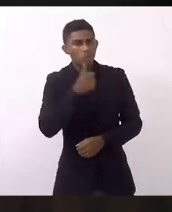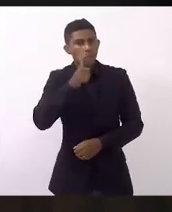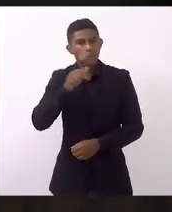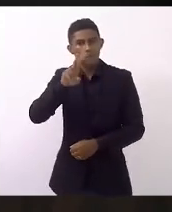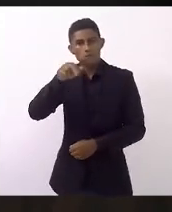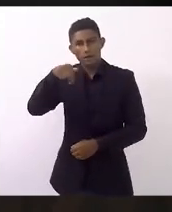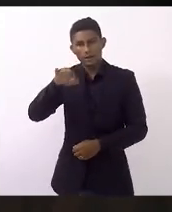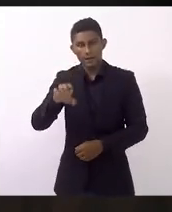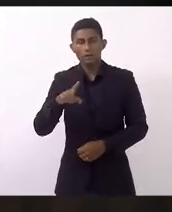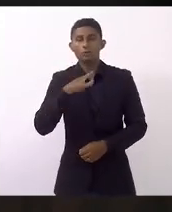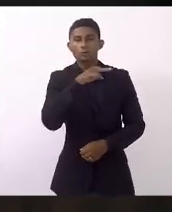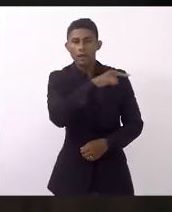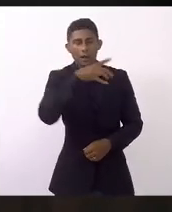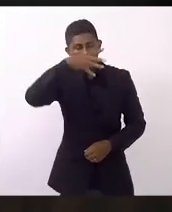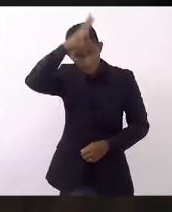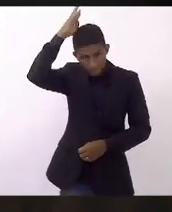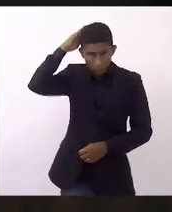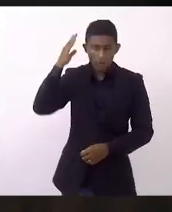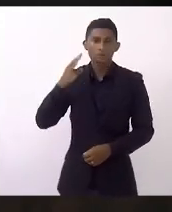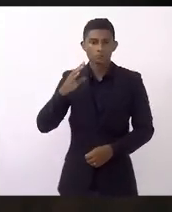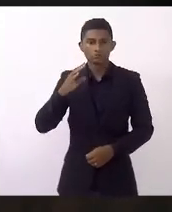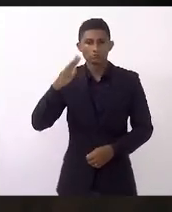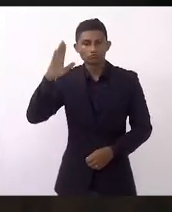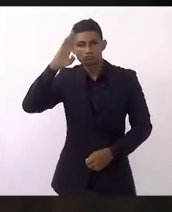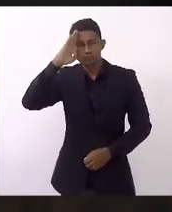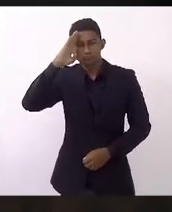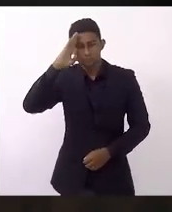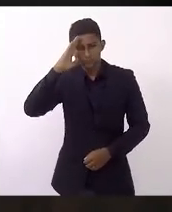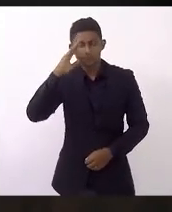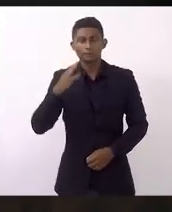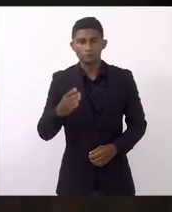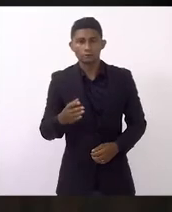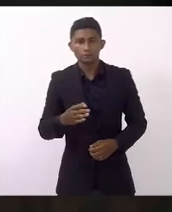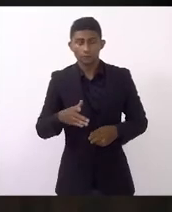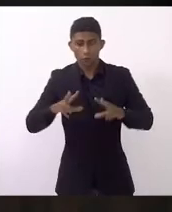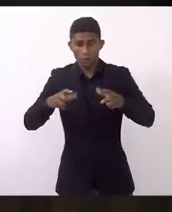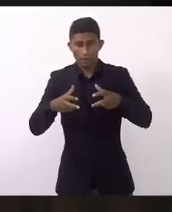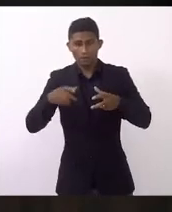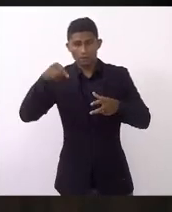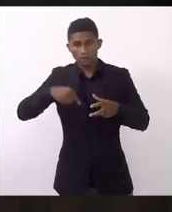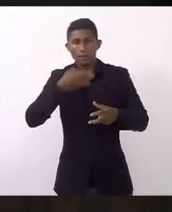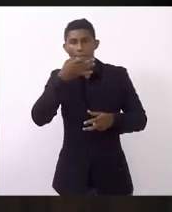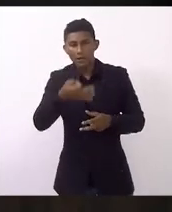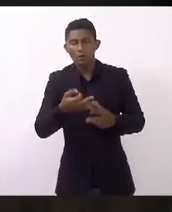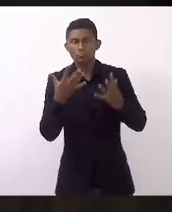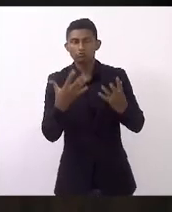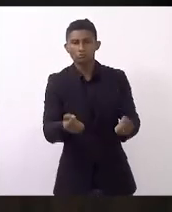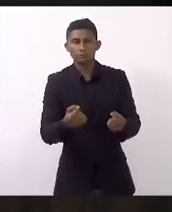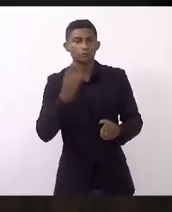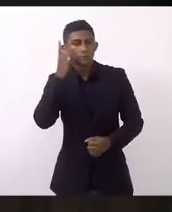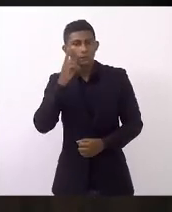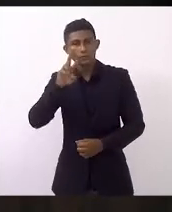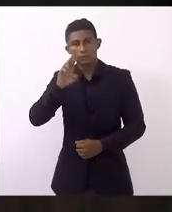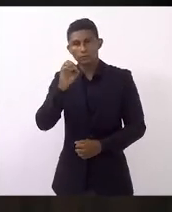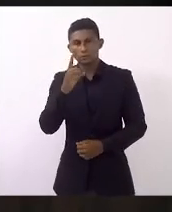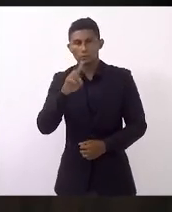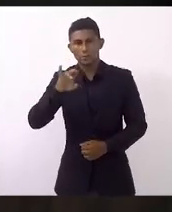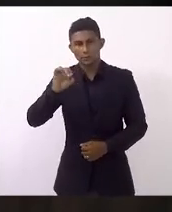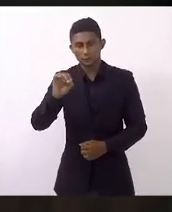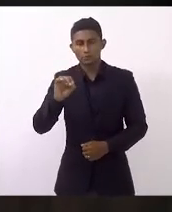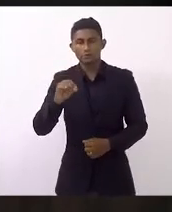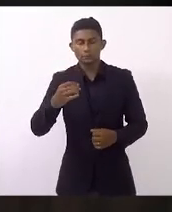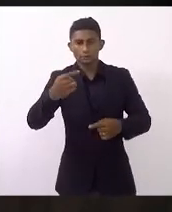Corpo de Bombeiro Militar do Estado do Rio de Janeiro. Parecer da Comissão de Normas Internas e Proposições Externas, favorável, relator, deputado Rodrigo Amorim. Em